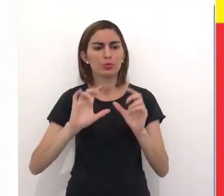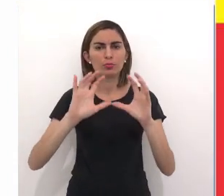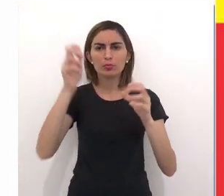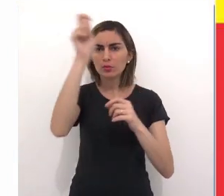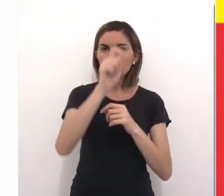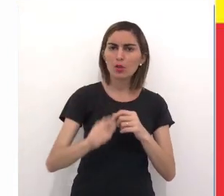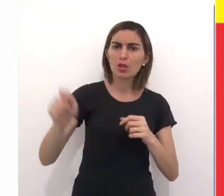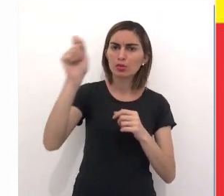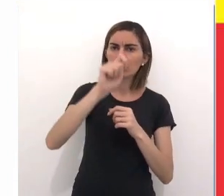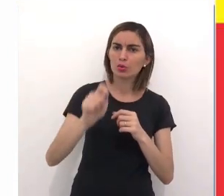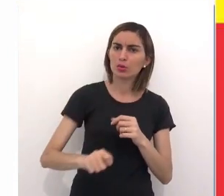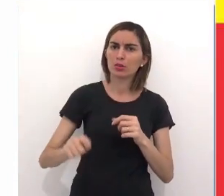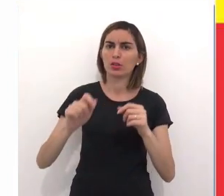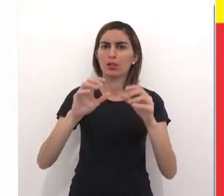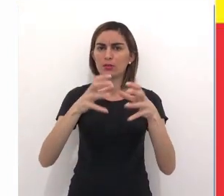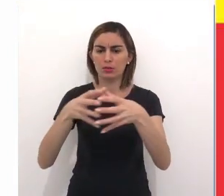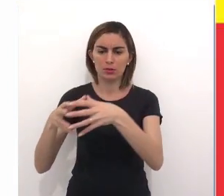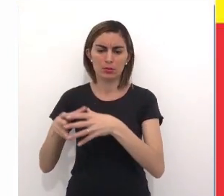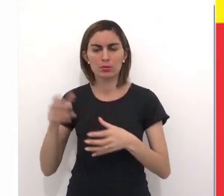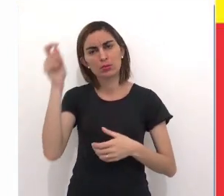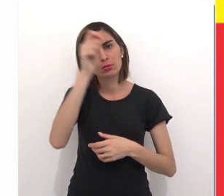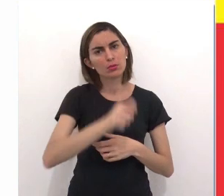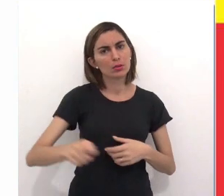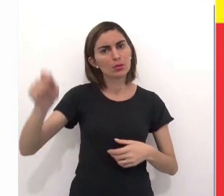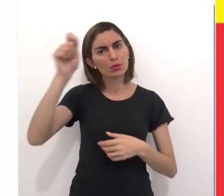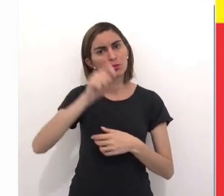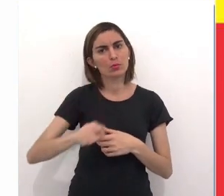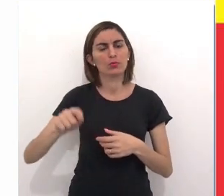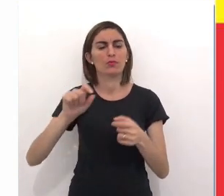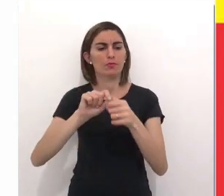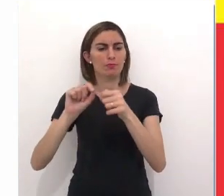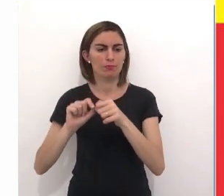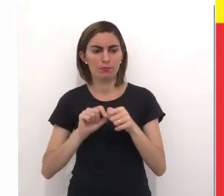conciliábulos, as associações de cunho secreto,